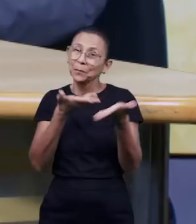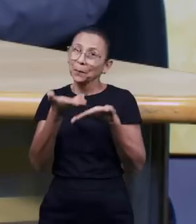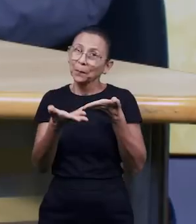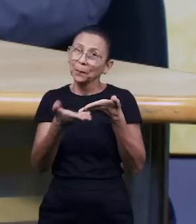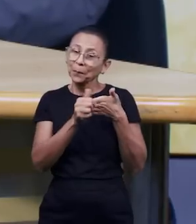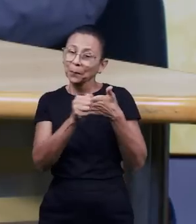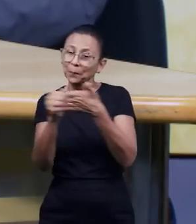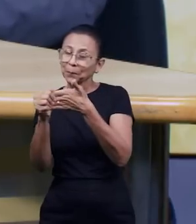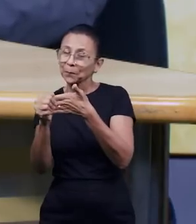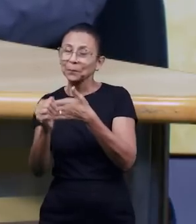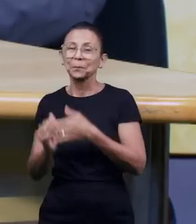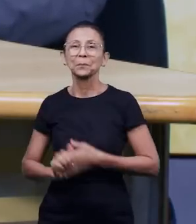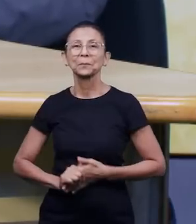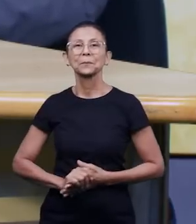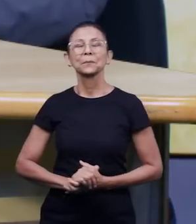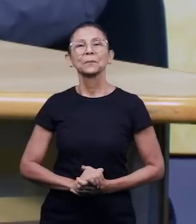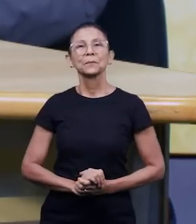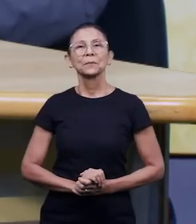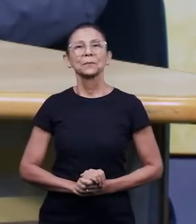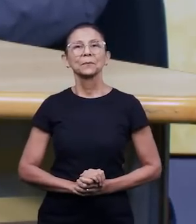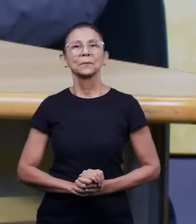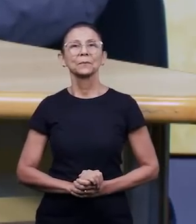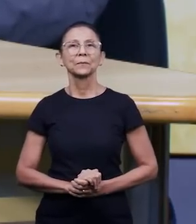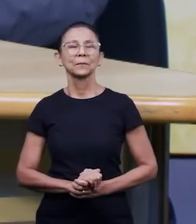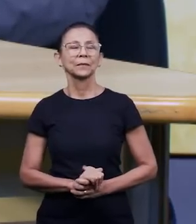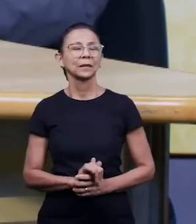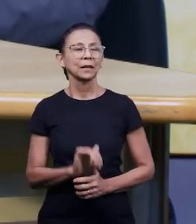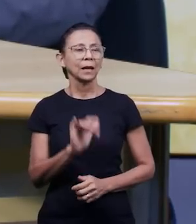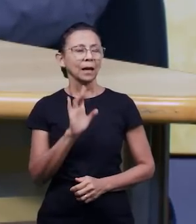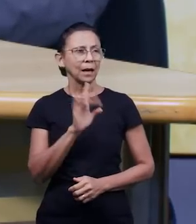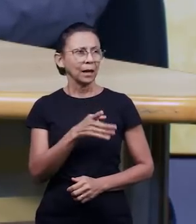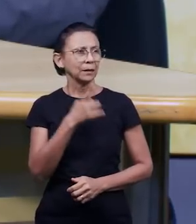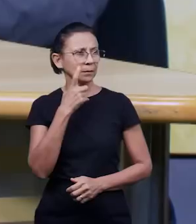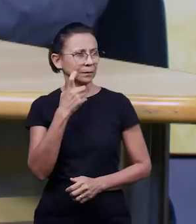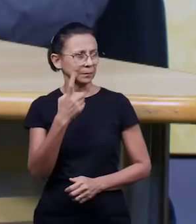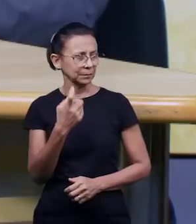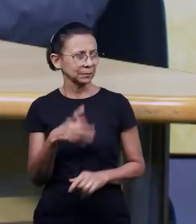gente também e tal. Então, esse é um tipo, o crente às vezes tem